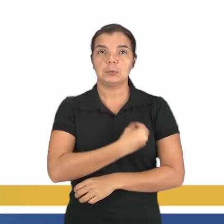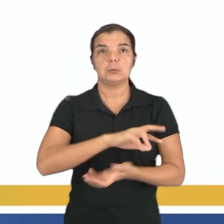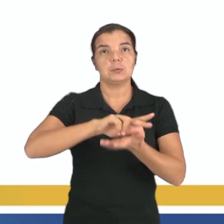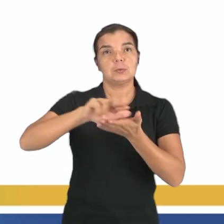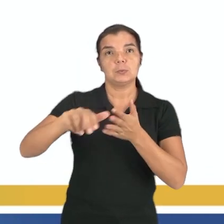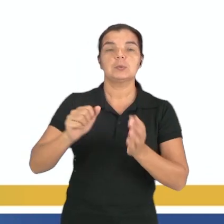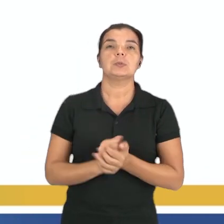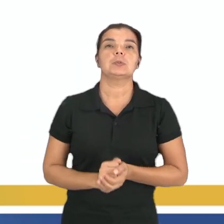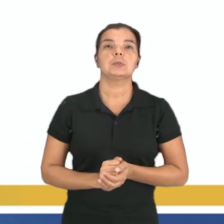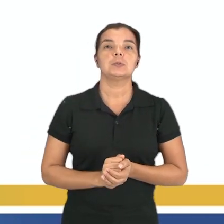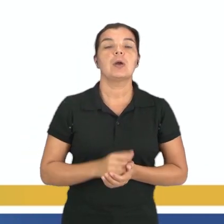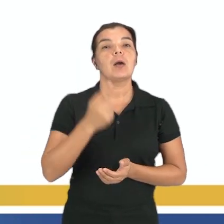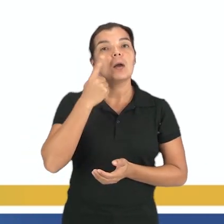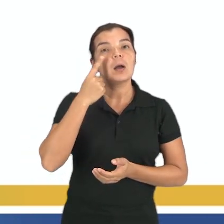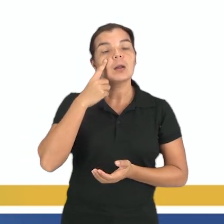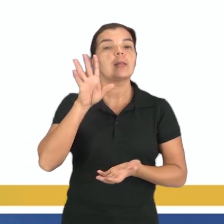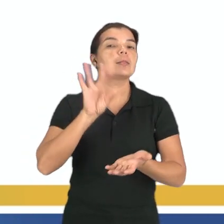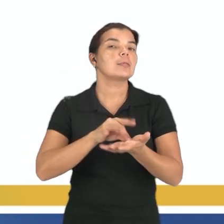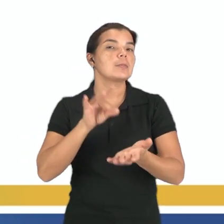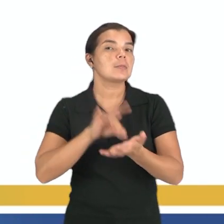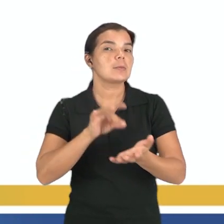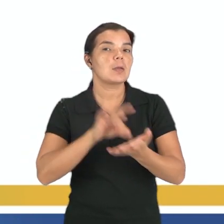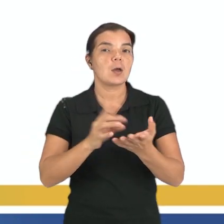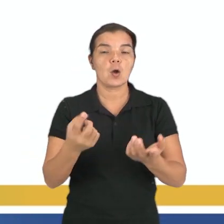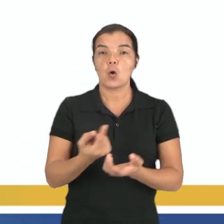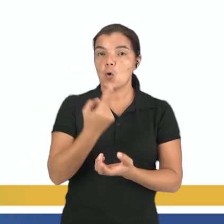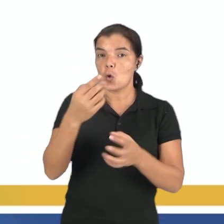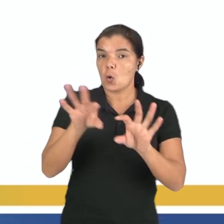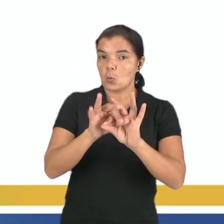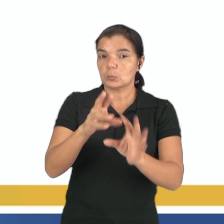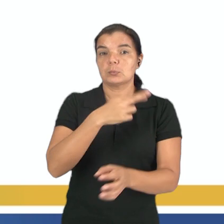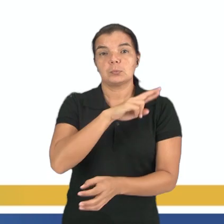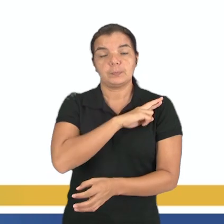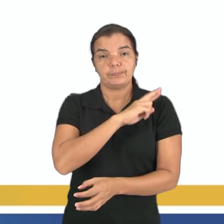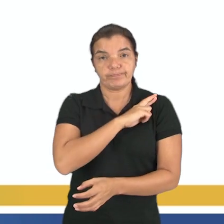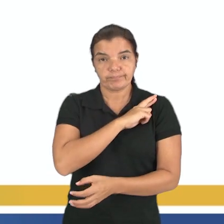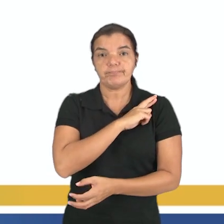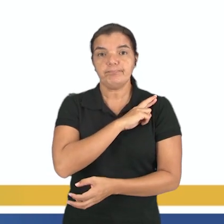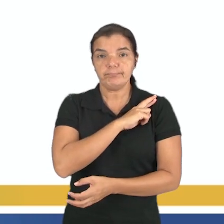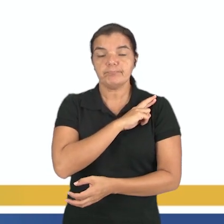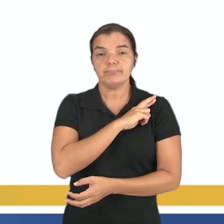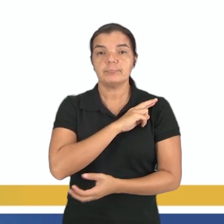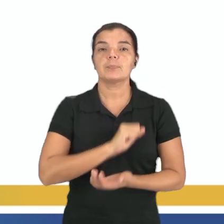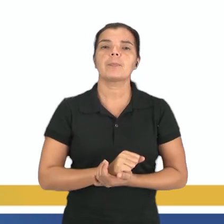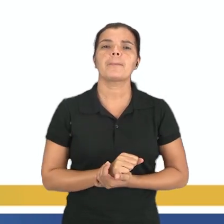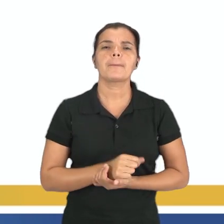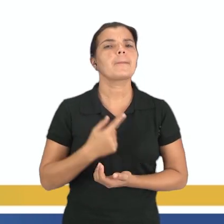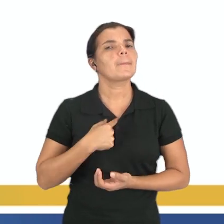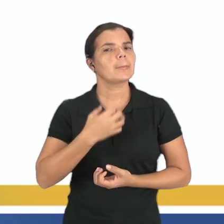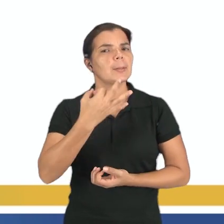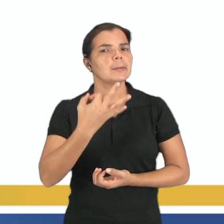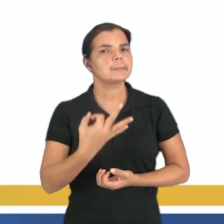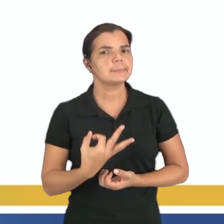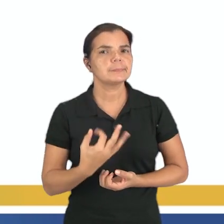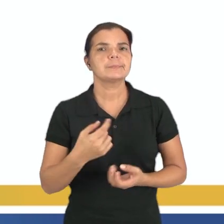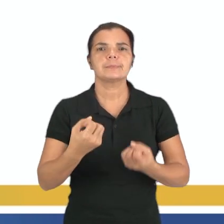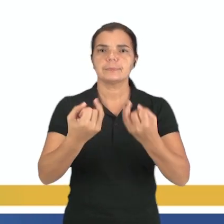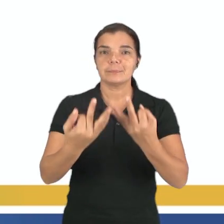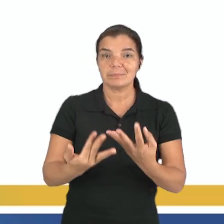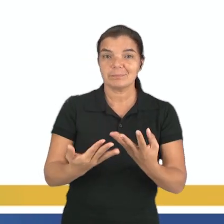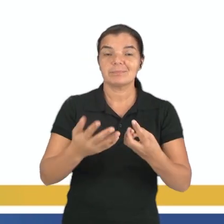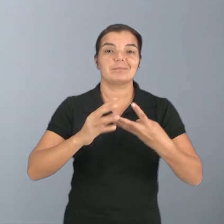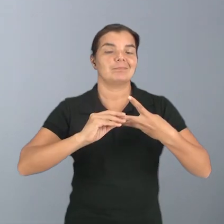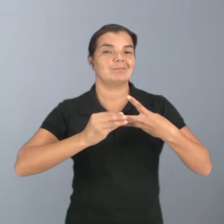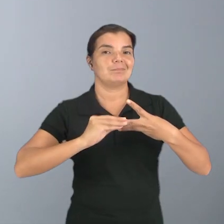vivos. Essa definição, na verdade, de ser uma unidade funcional e estrutural do ser vivo, eu estou falando sobre